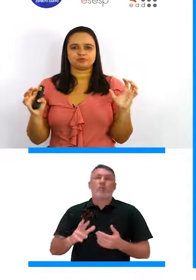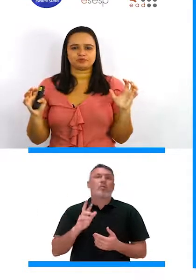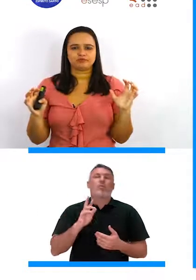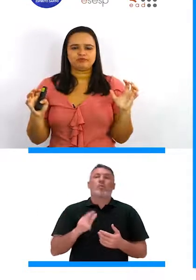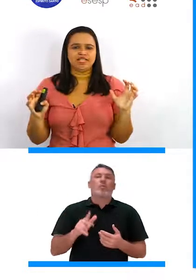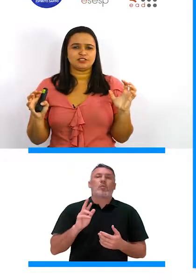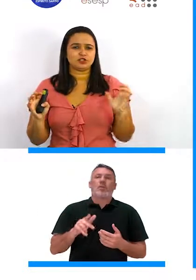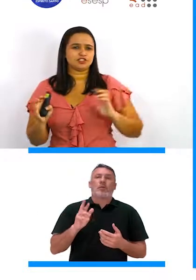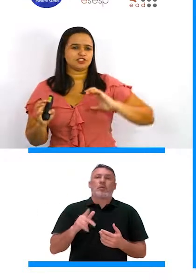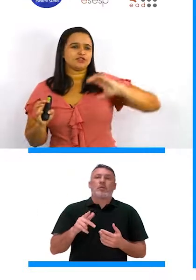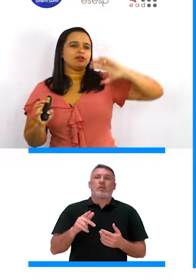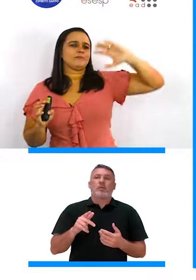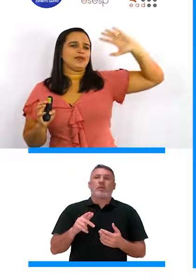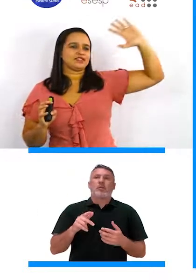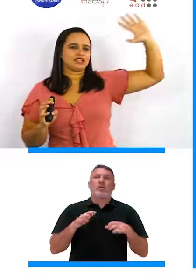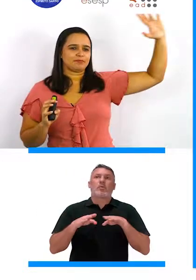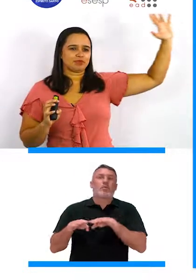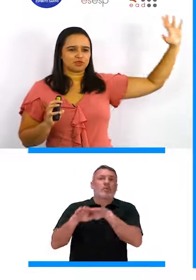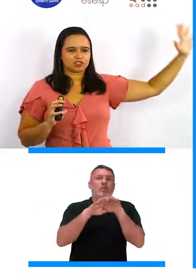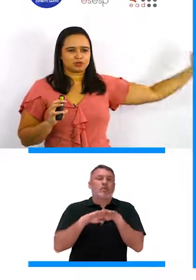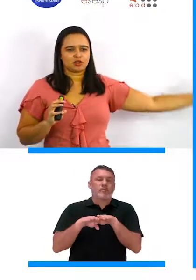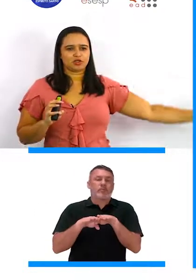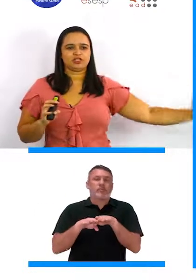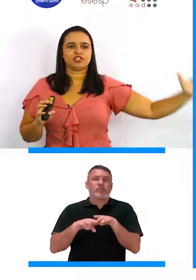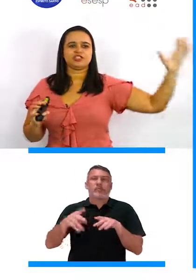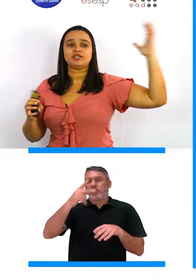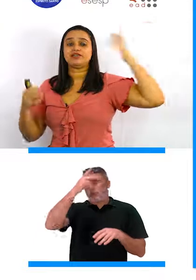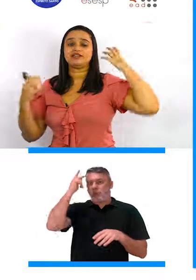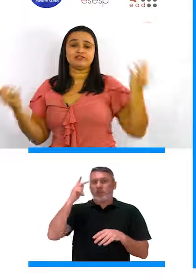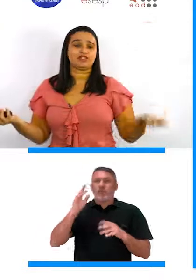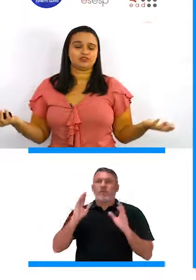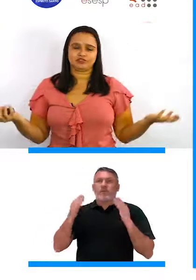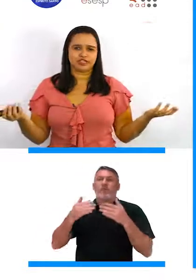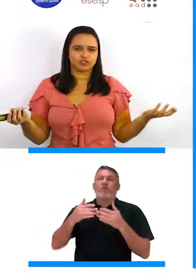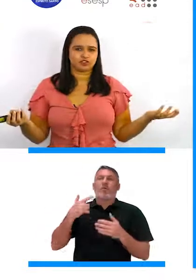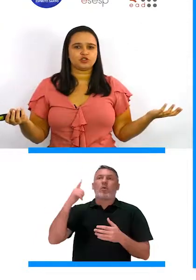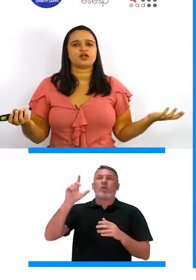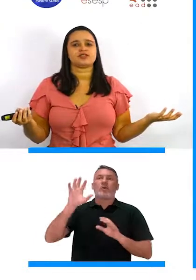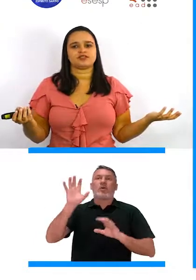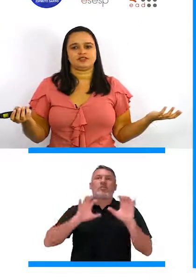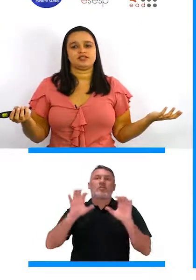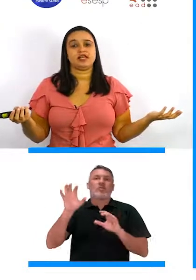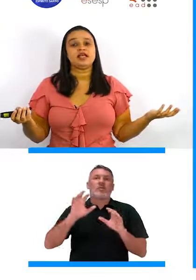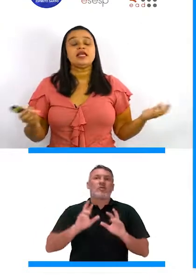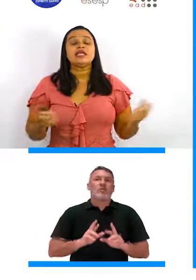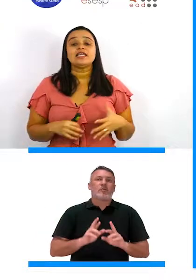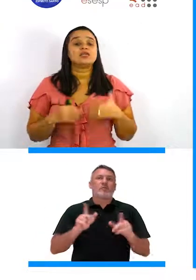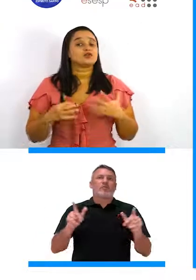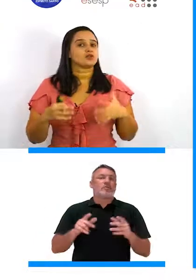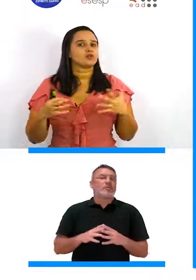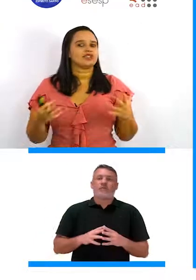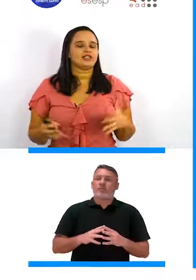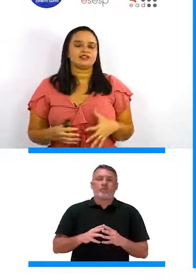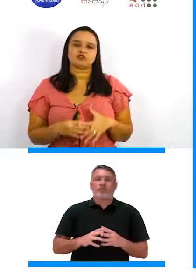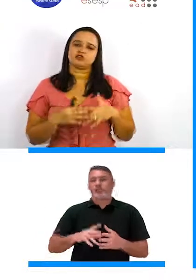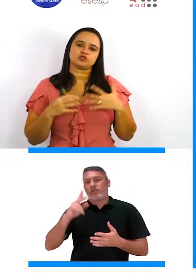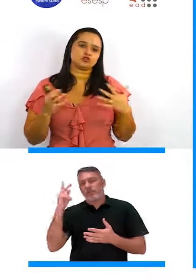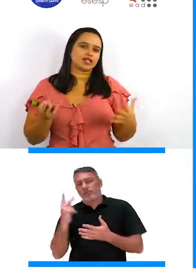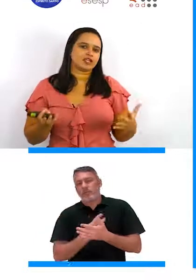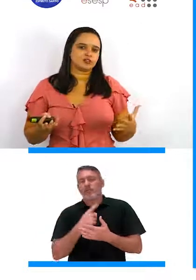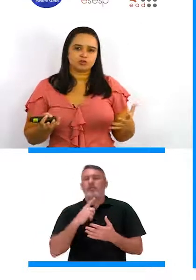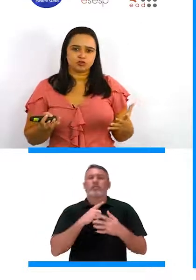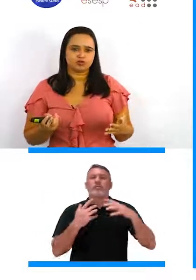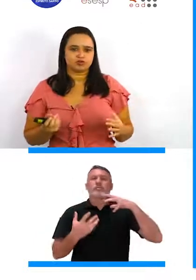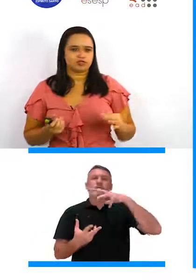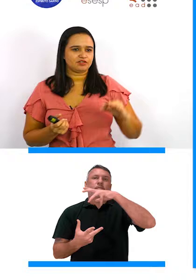homogêneo. É só a gente pensar em pessoas que moram em outra região e que falam diferente de nós, né? E isso acontece em todos